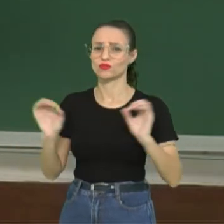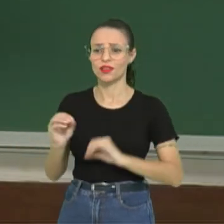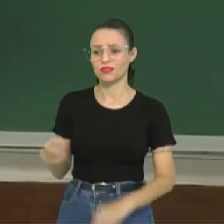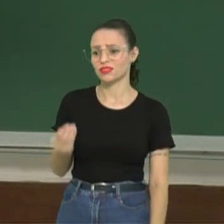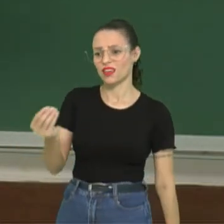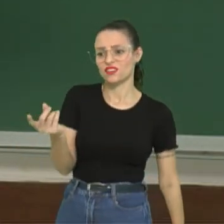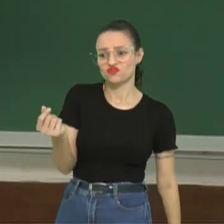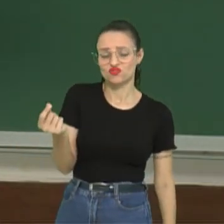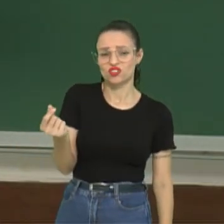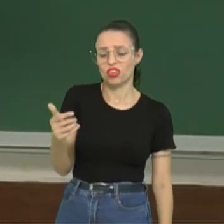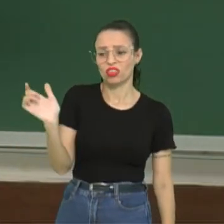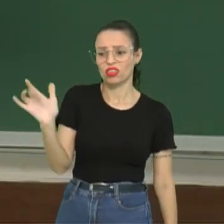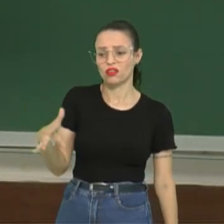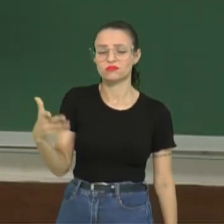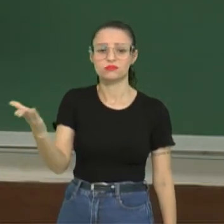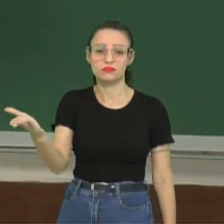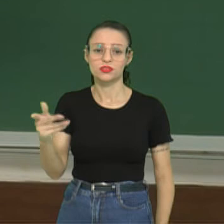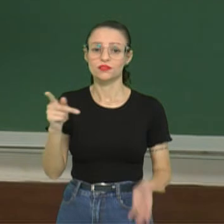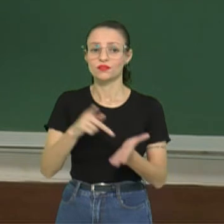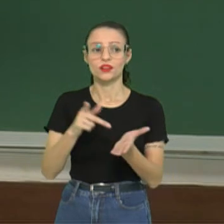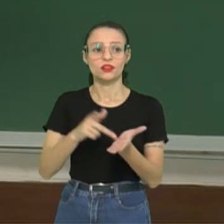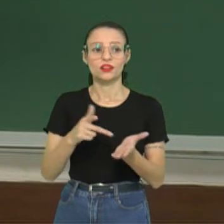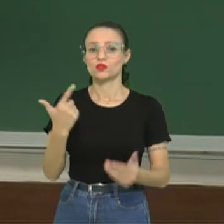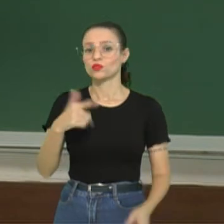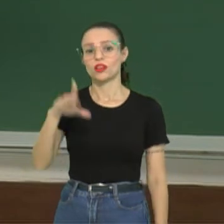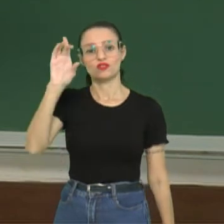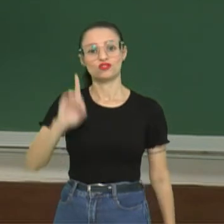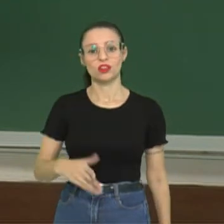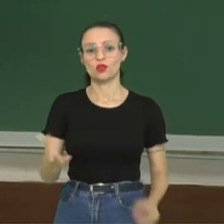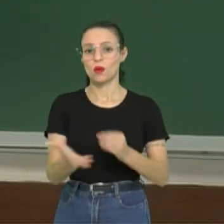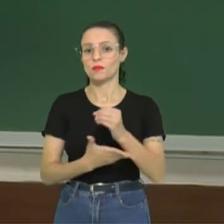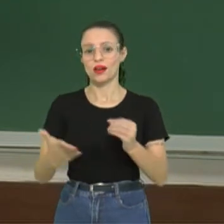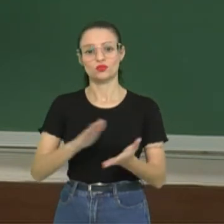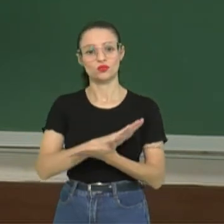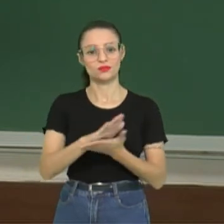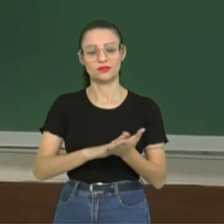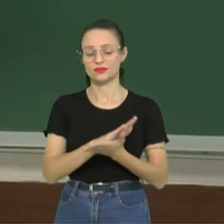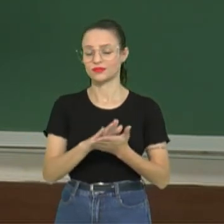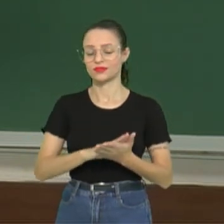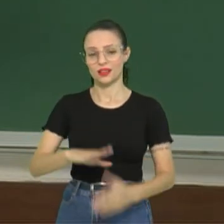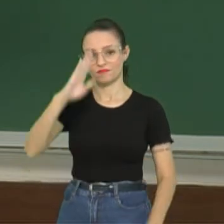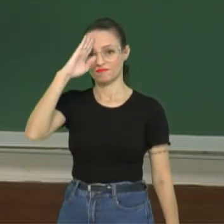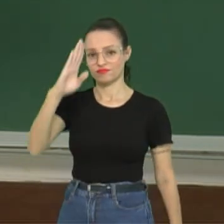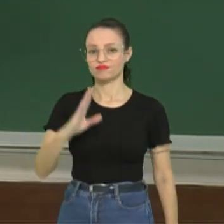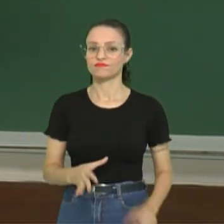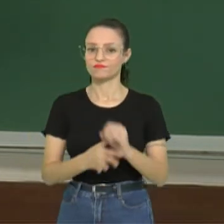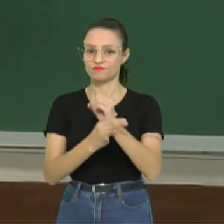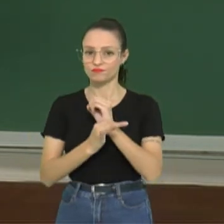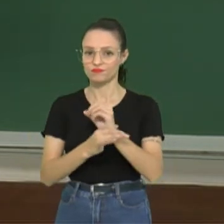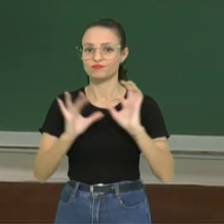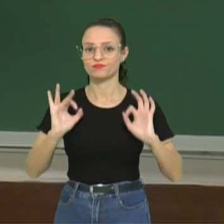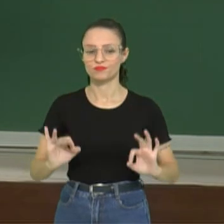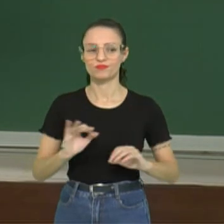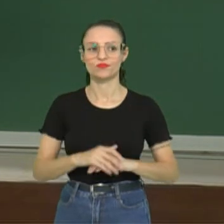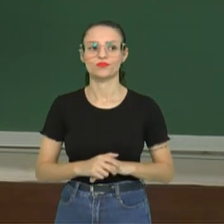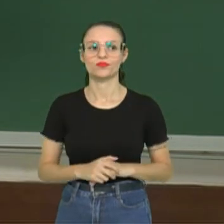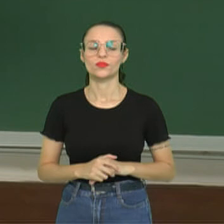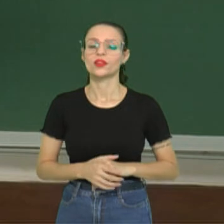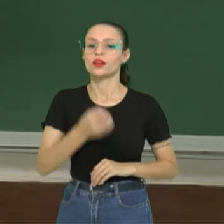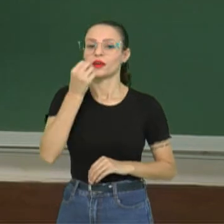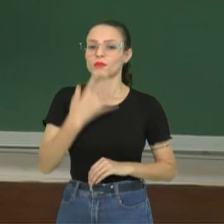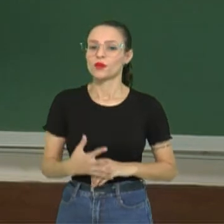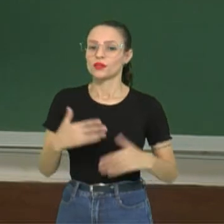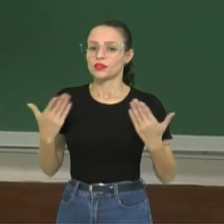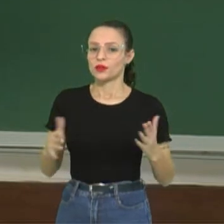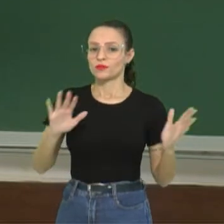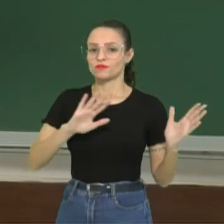pessoa ela só ganhar uns trocados e na verdade ela não tem nenhum direito básico fundamental garantido tá bom